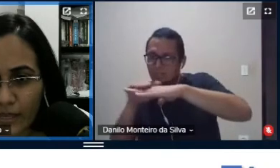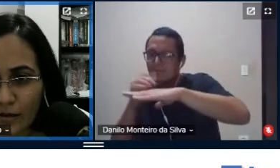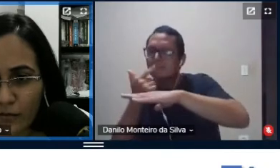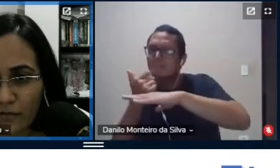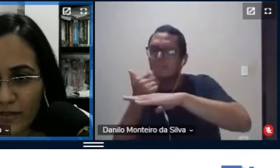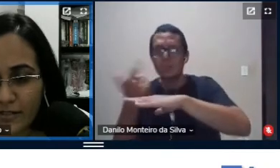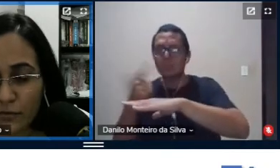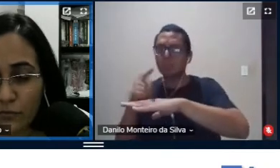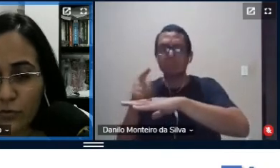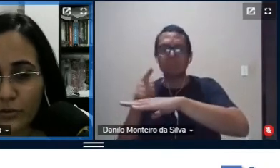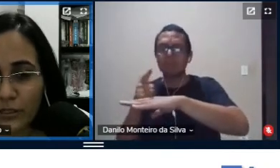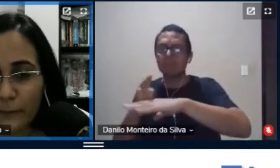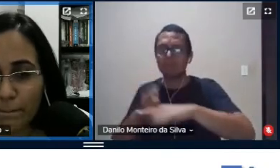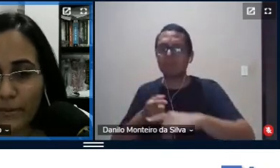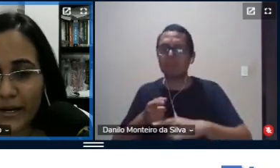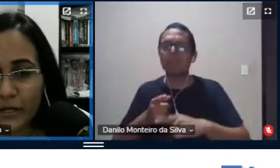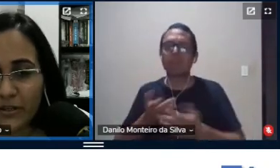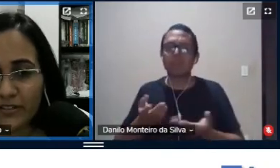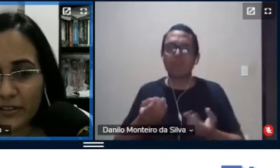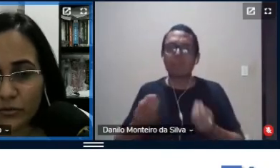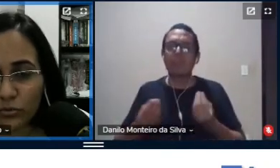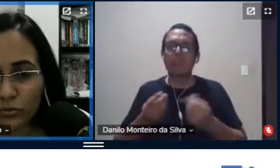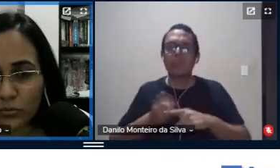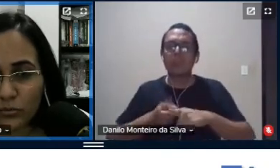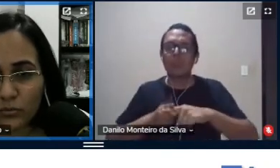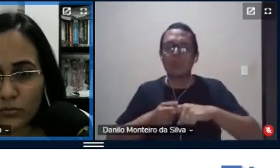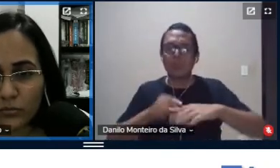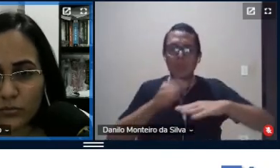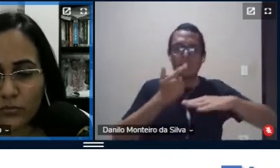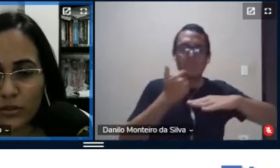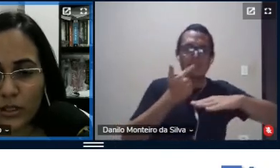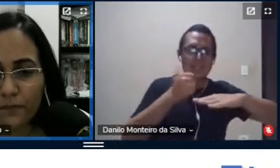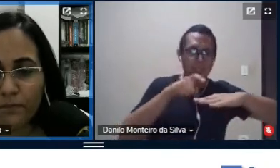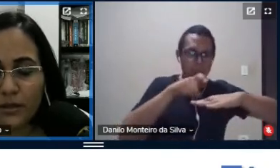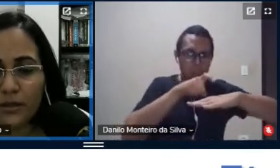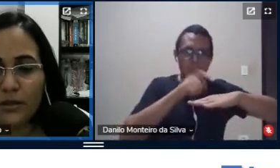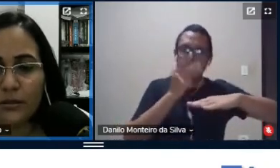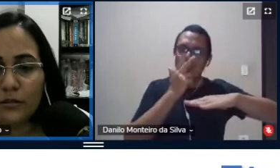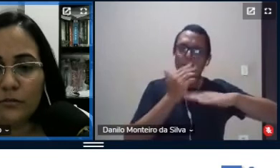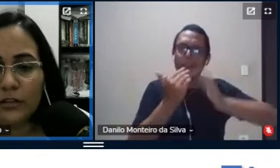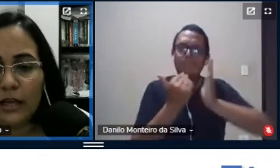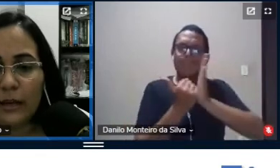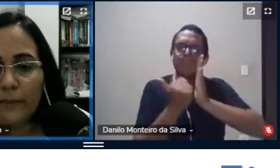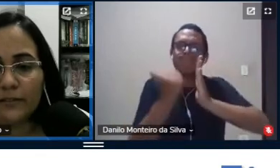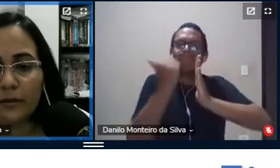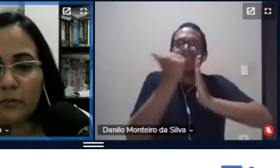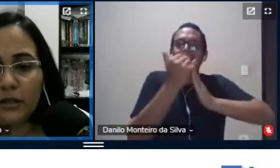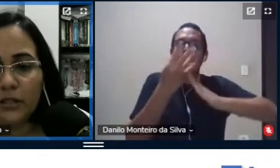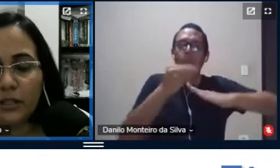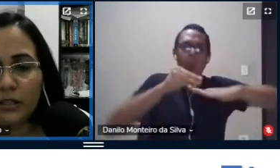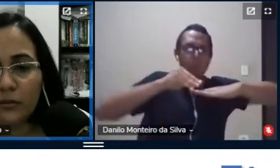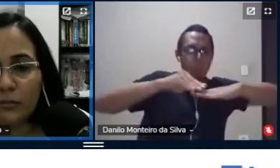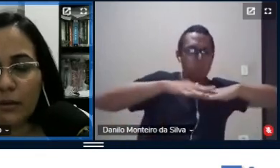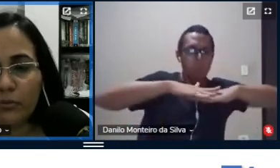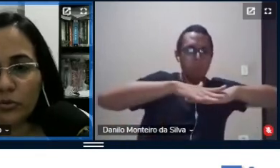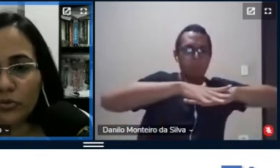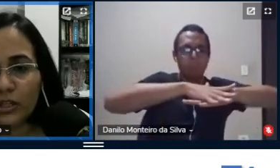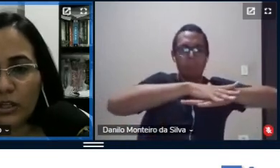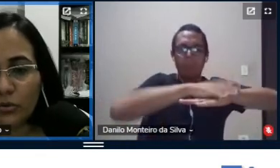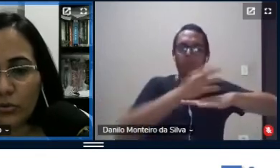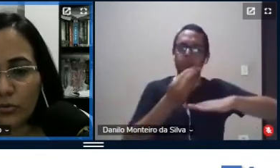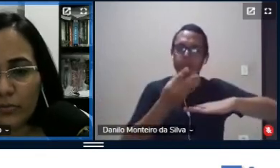O que eu vou fazer? Eu vou limpar o excesso, tá? Então, eu vou lá passar um paninho, um